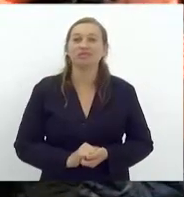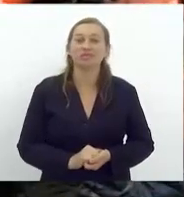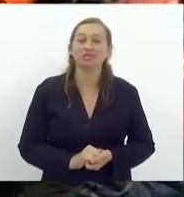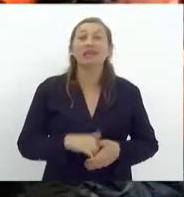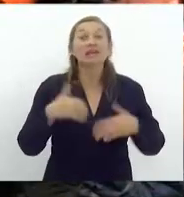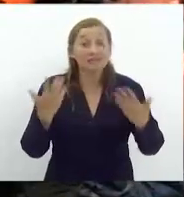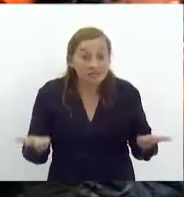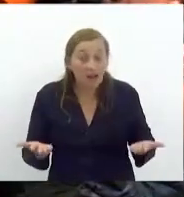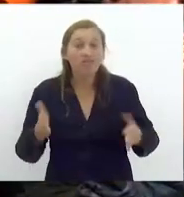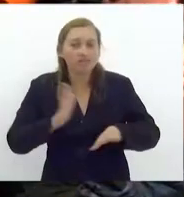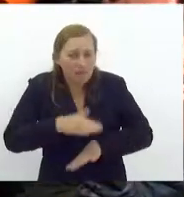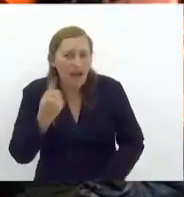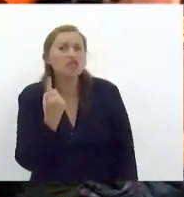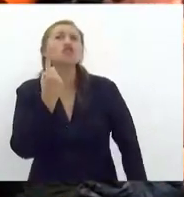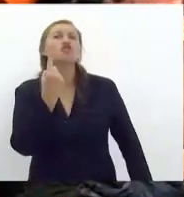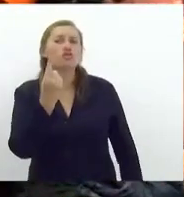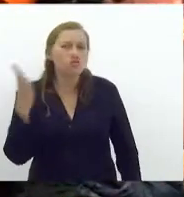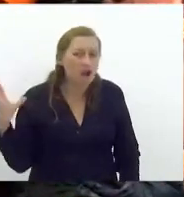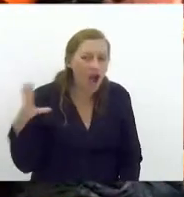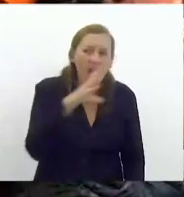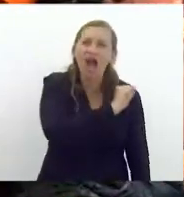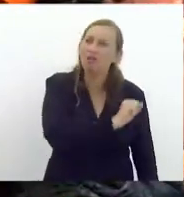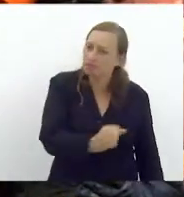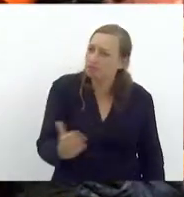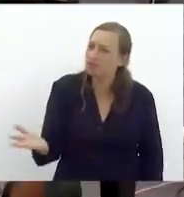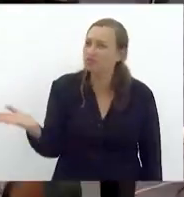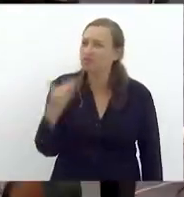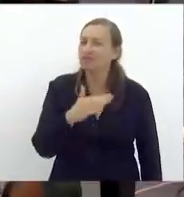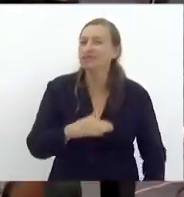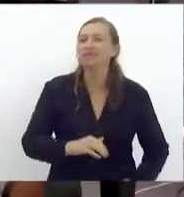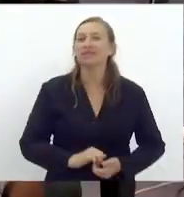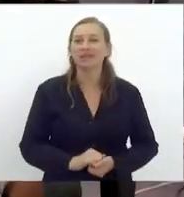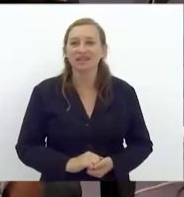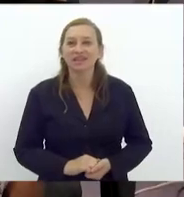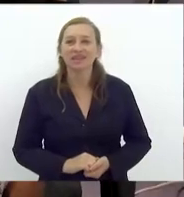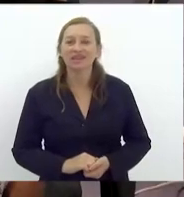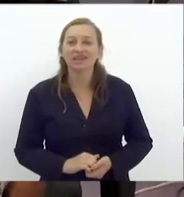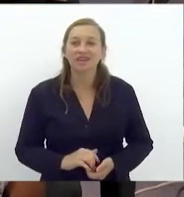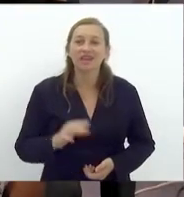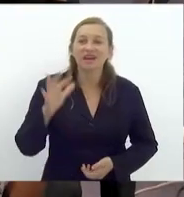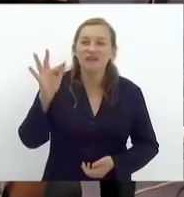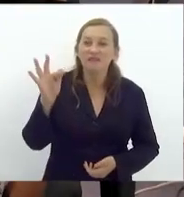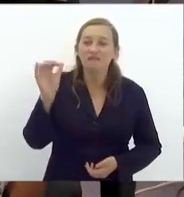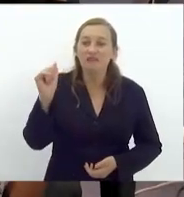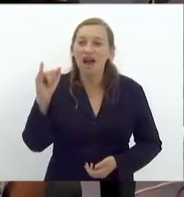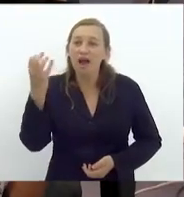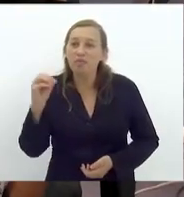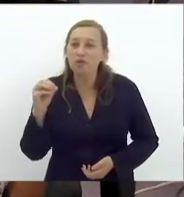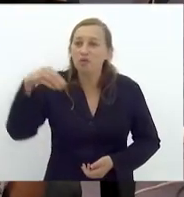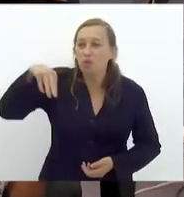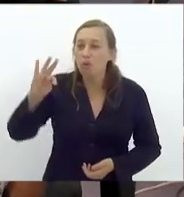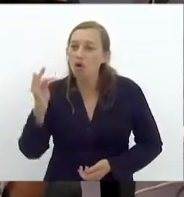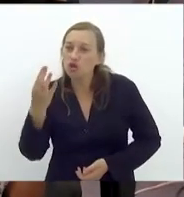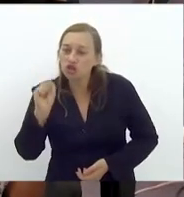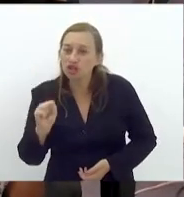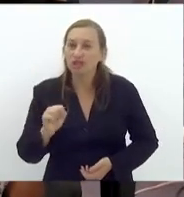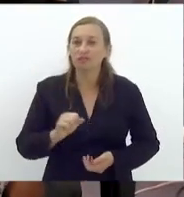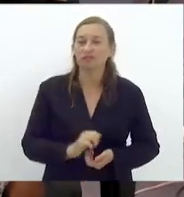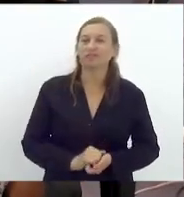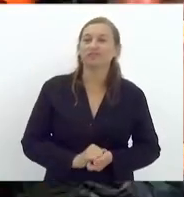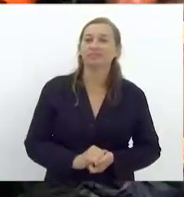então e tem mais um aqui rapidinho deixa eu ver aqui o Fábio Mosca da Rádio Madame